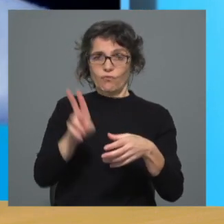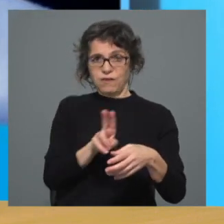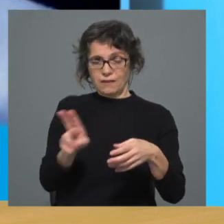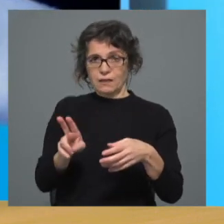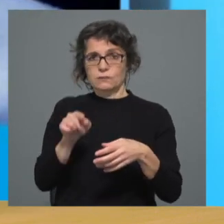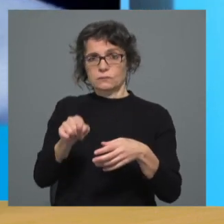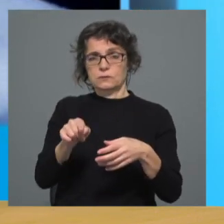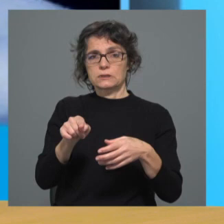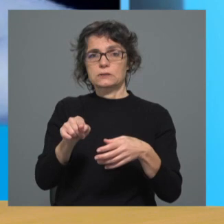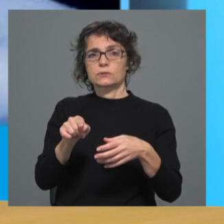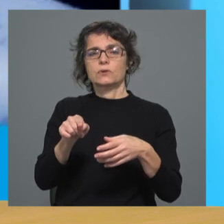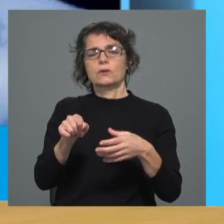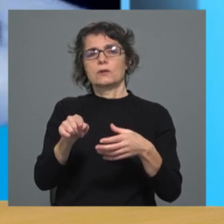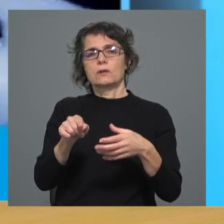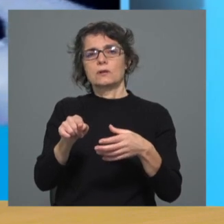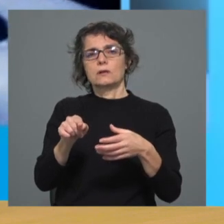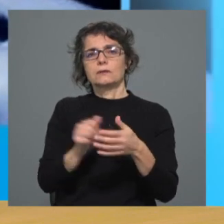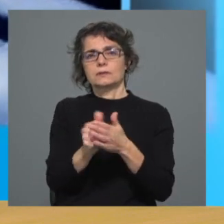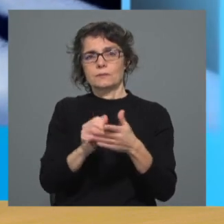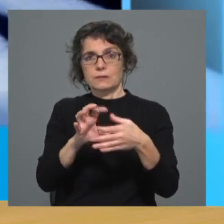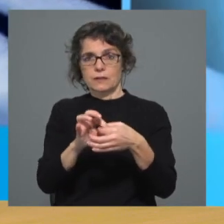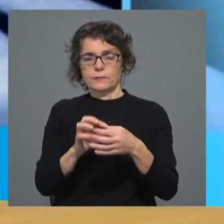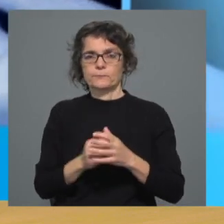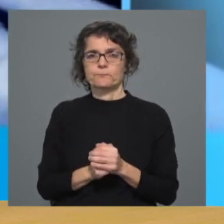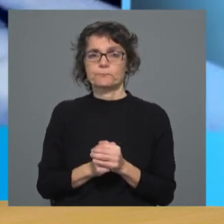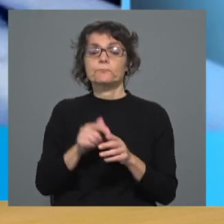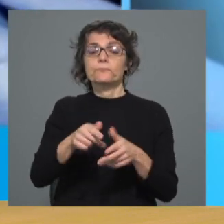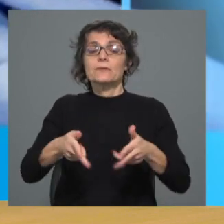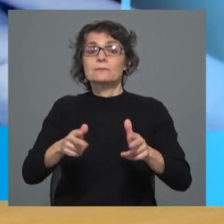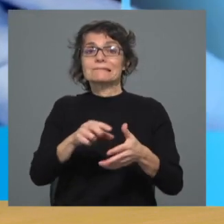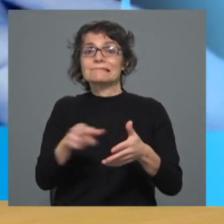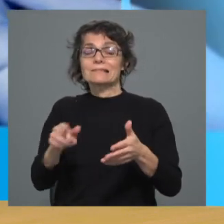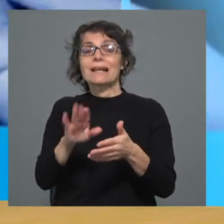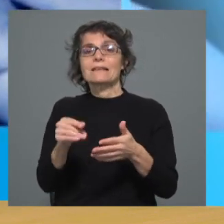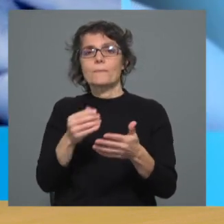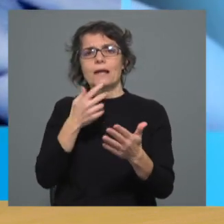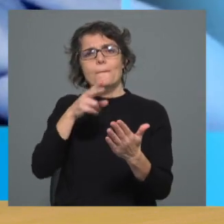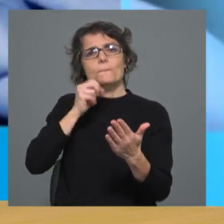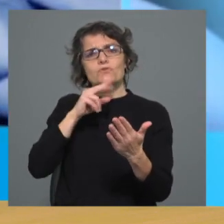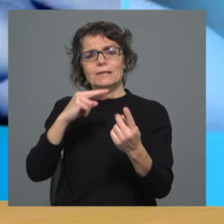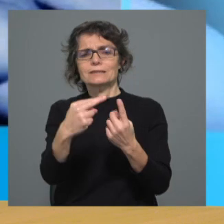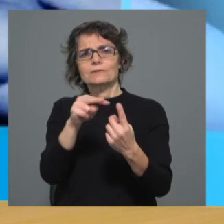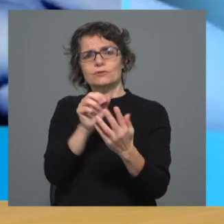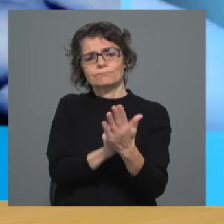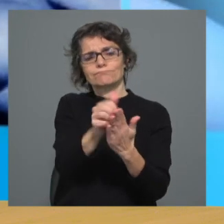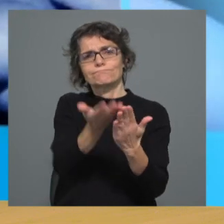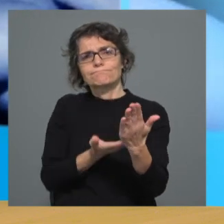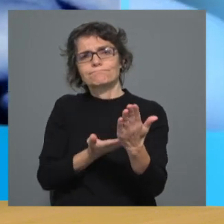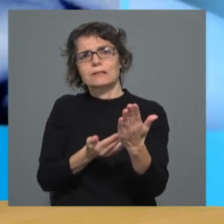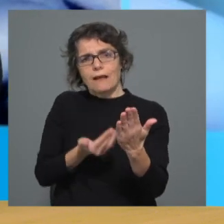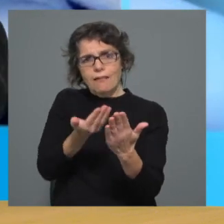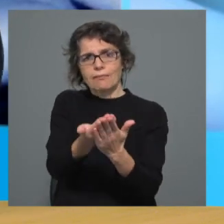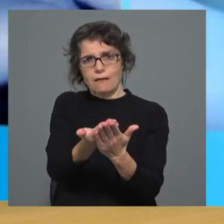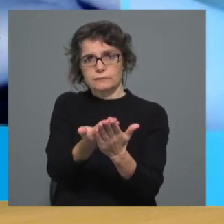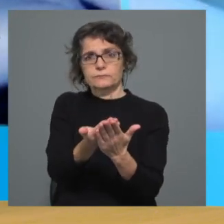as múltiplas metodologias, mas são muitas, e as múltiplas interpretações que à volta da Sagrada Escritura se tem